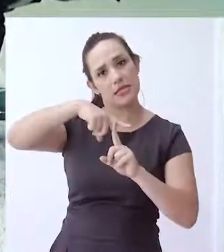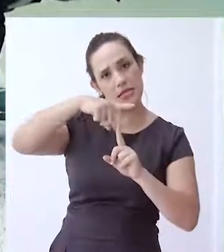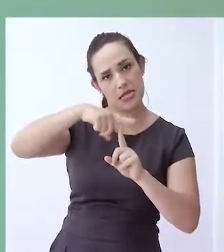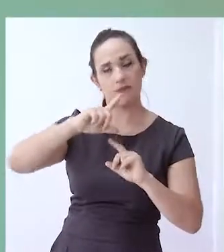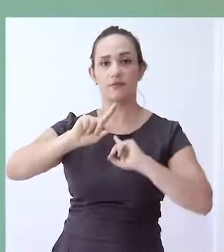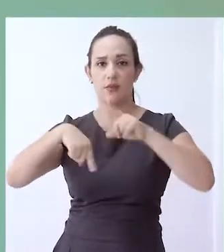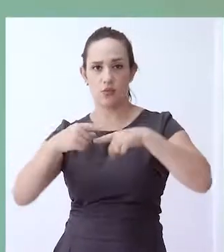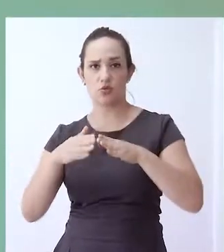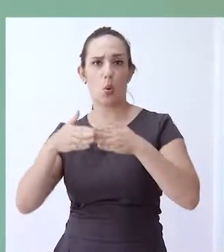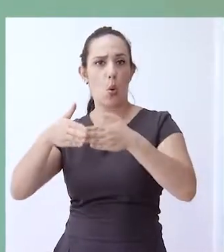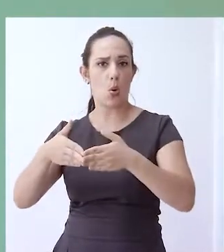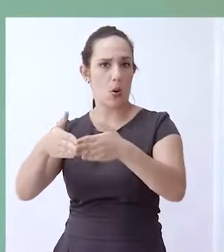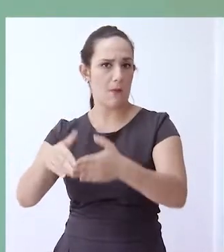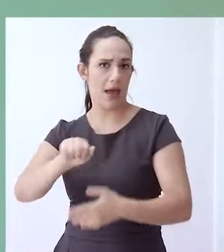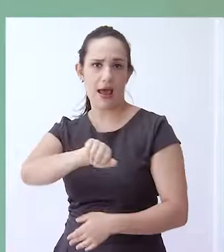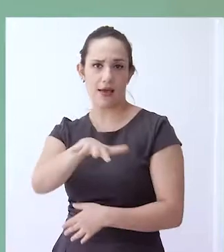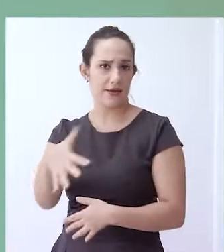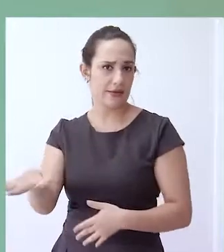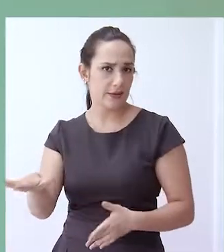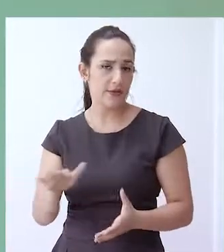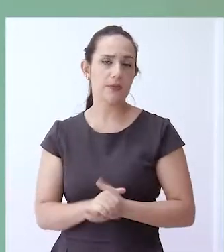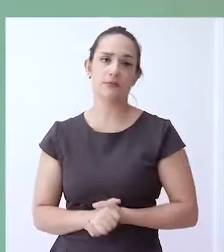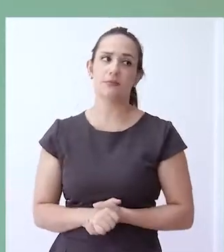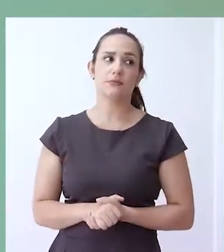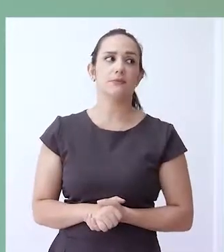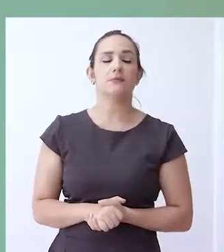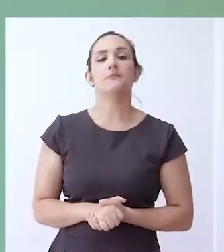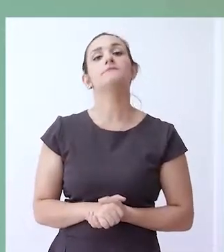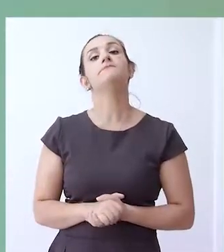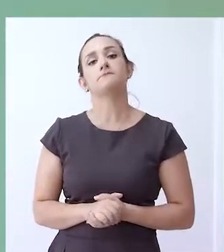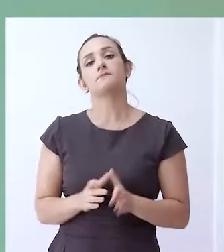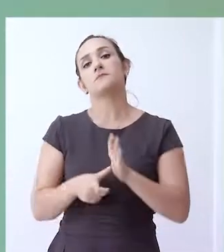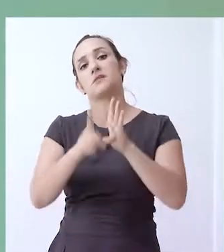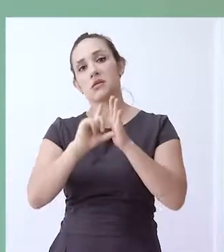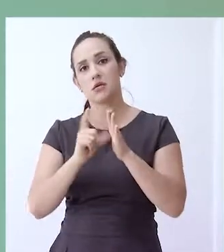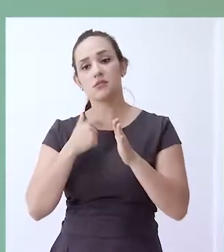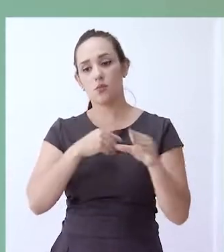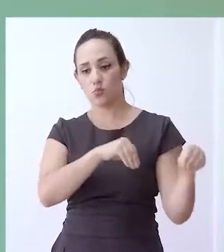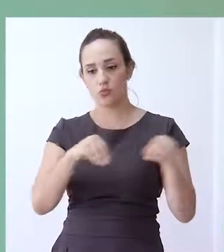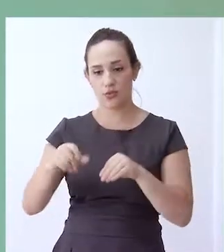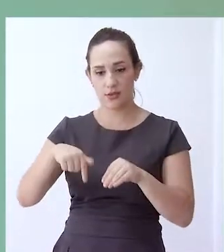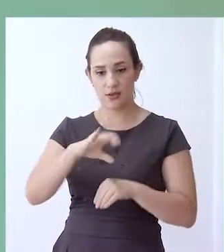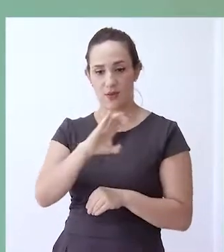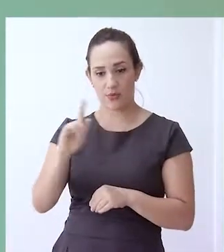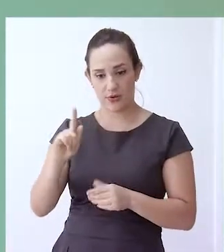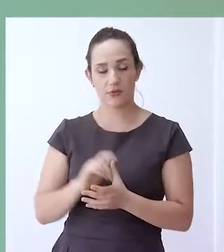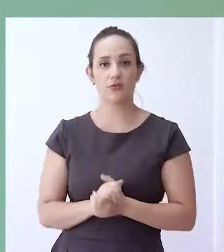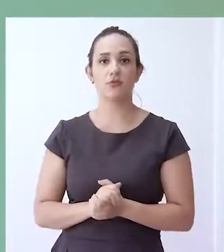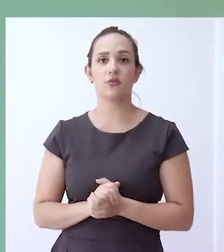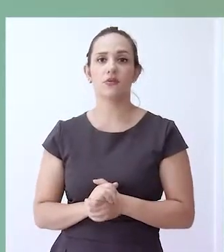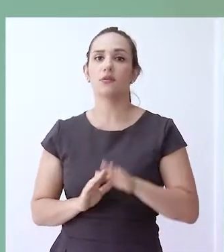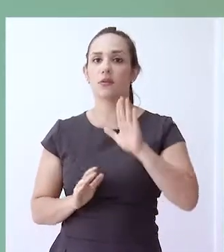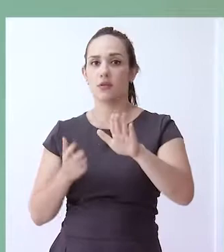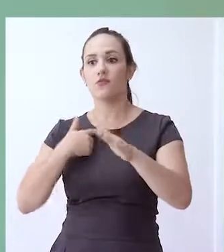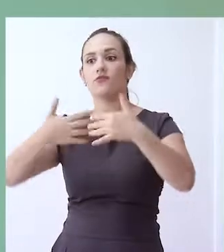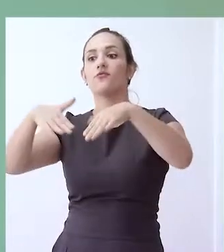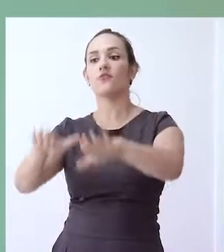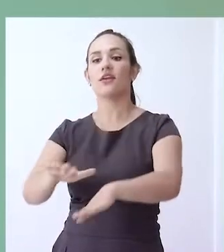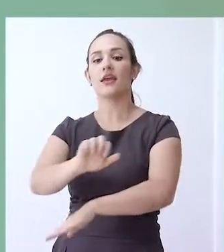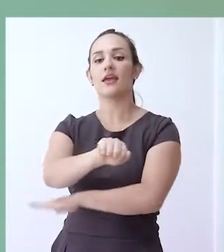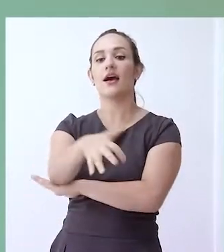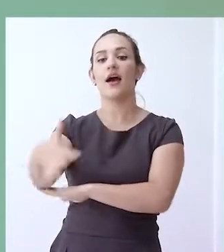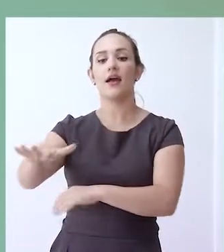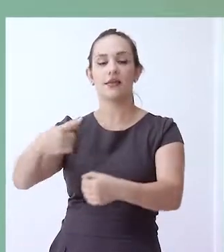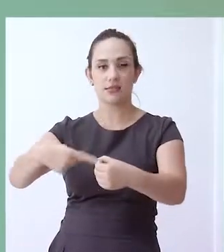Terenos, Corumbá, Aquidauana. Antes de chegar em Campo Grande, a época que eu estava em Aquidauana, a